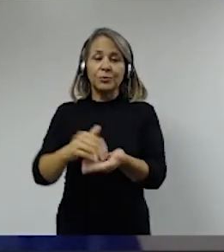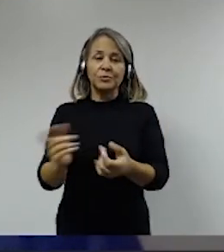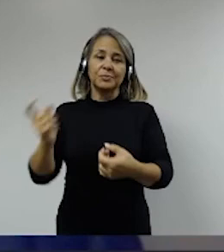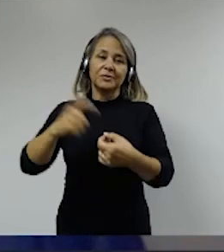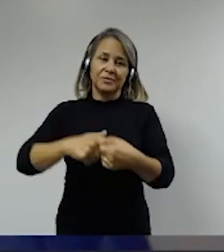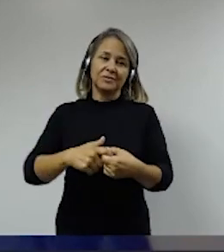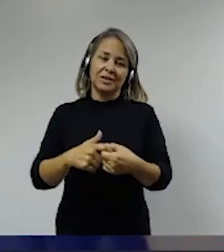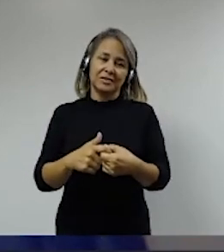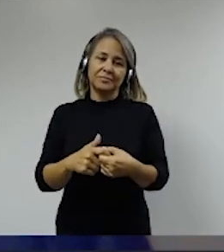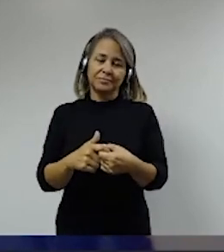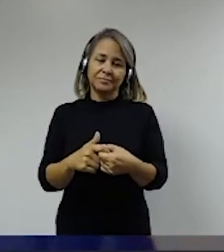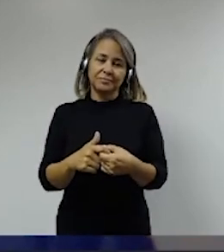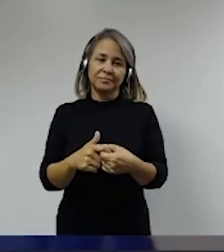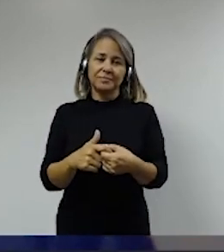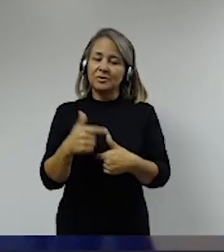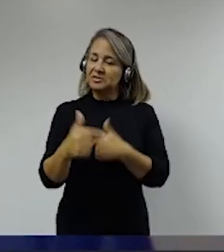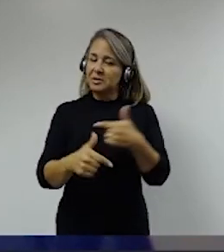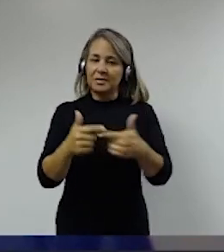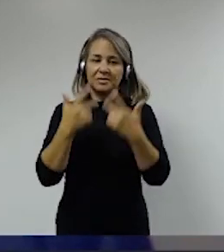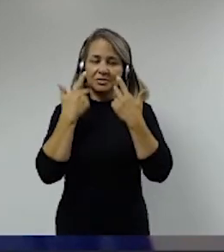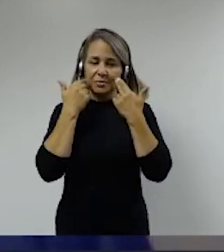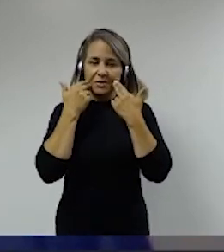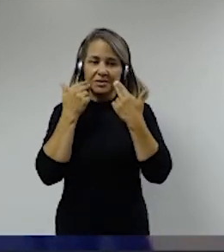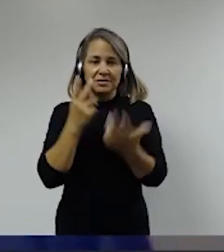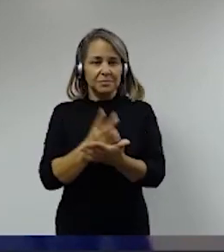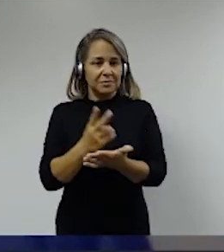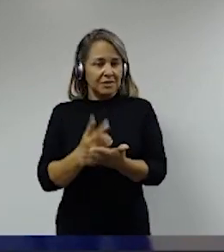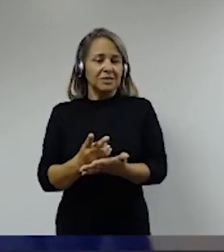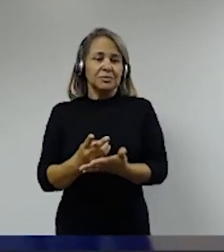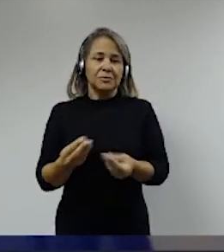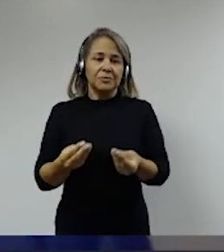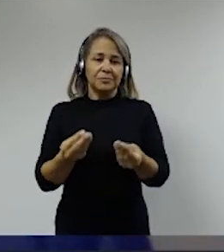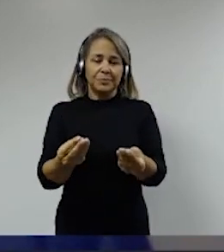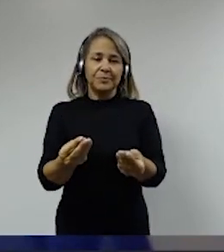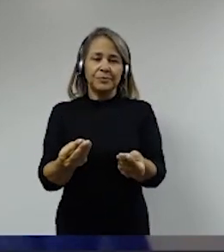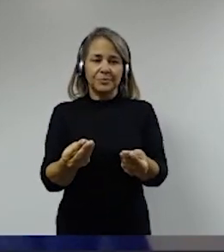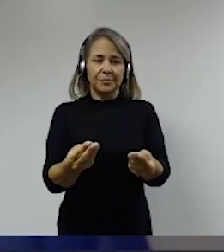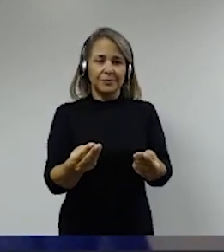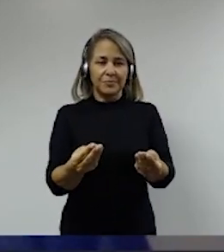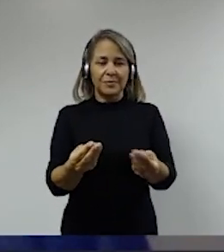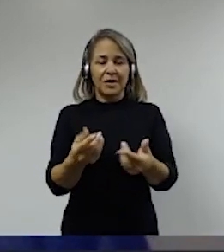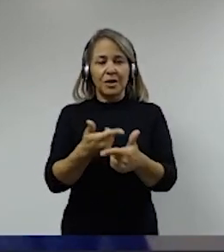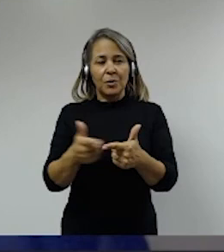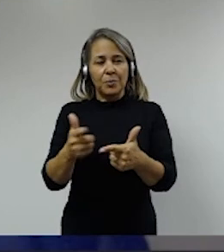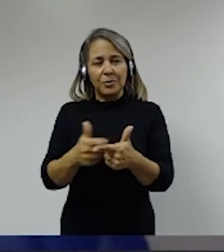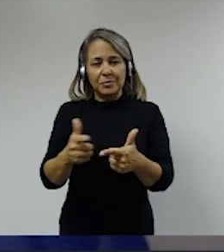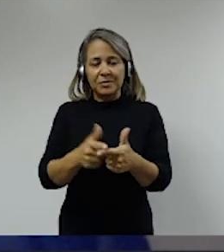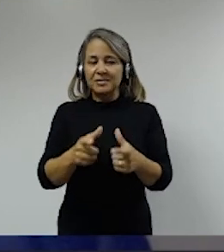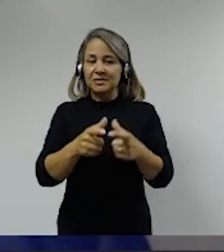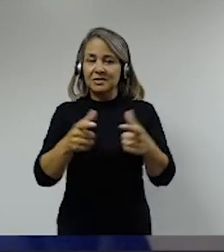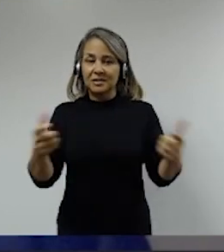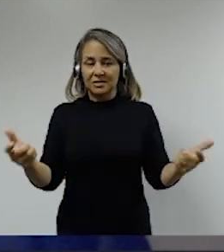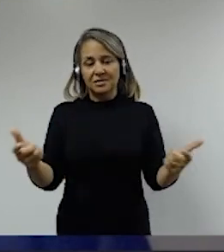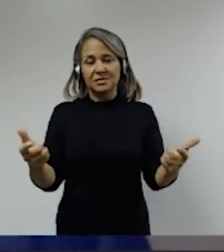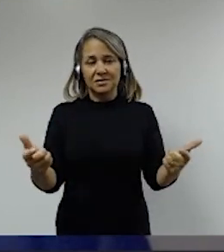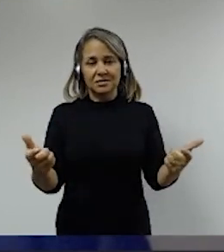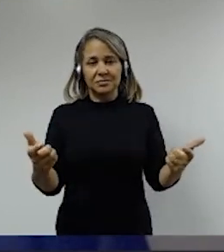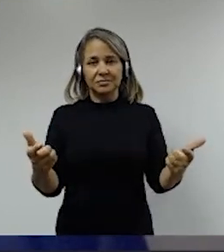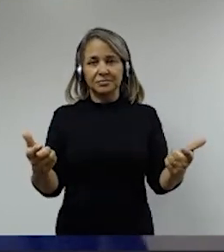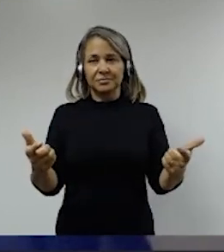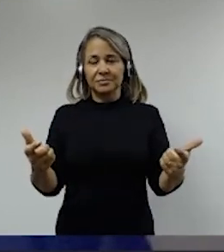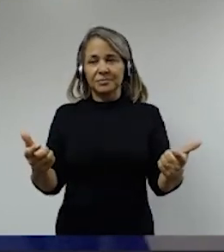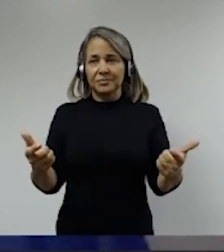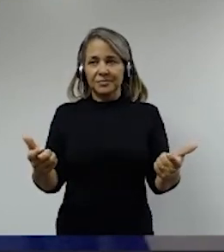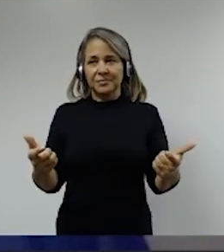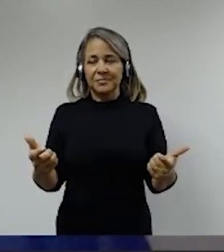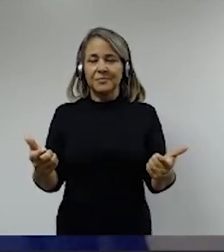a retornar, e mesmo assim ele trará, existem problemas muito grandes em relação até